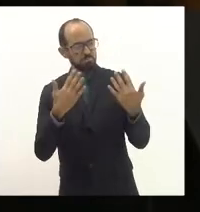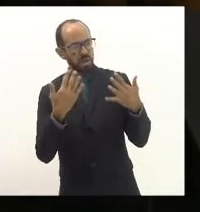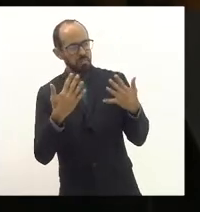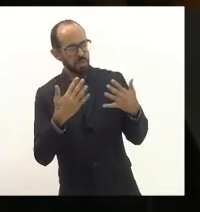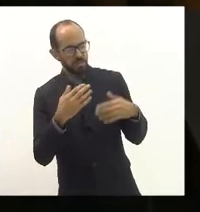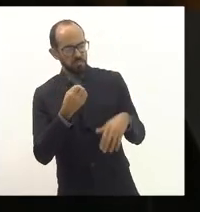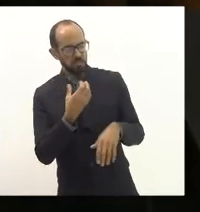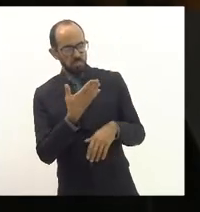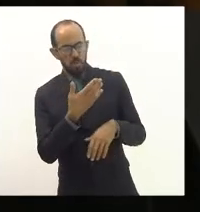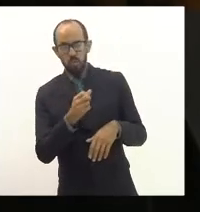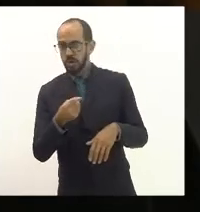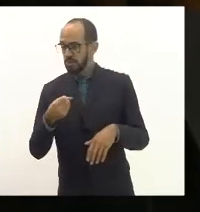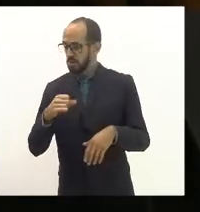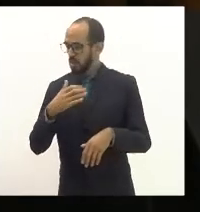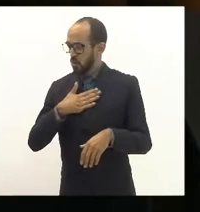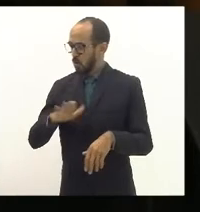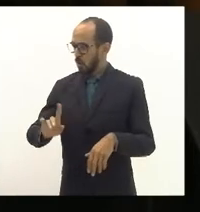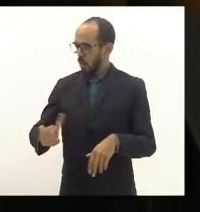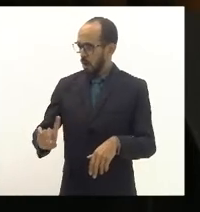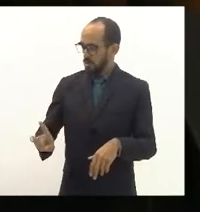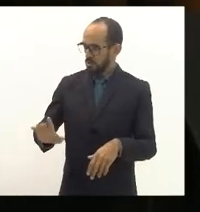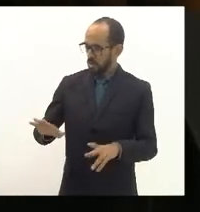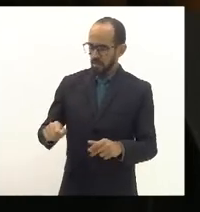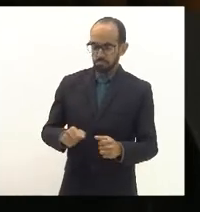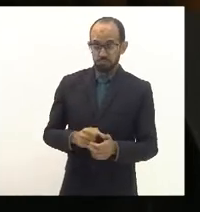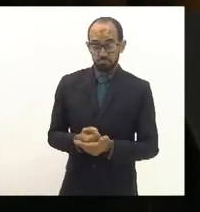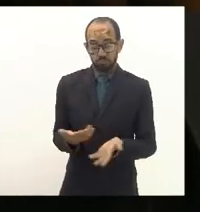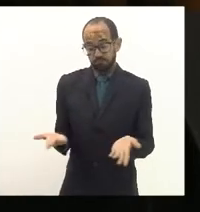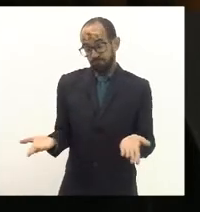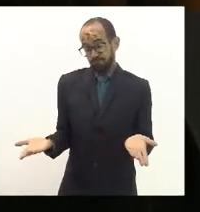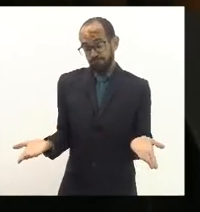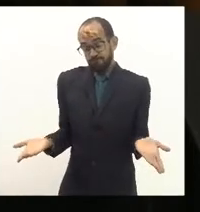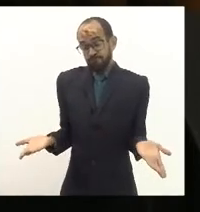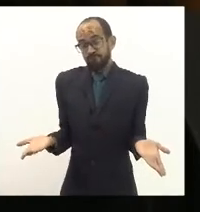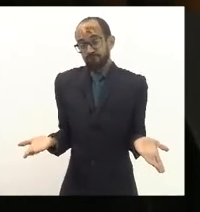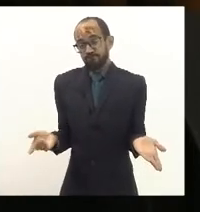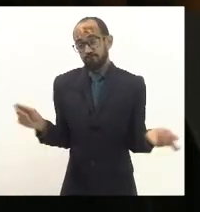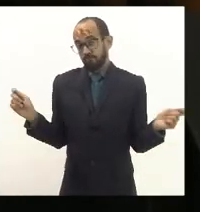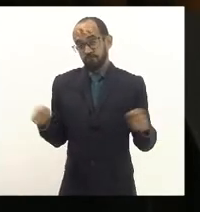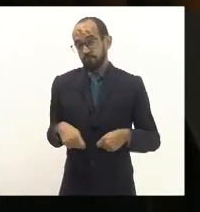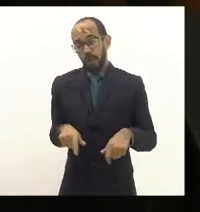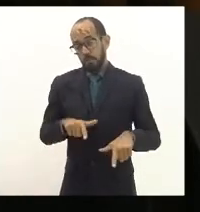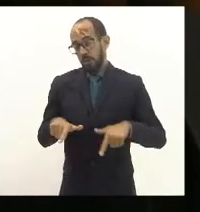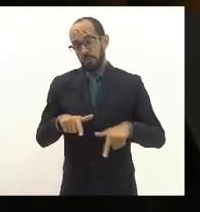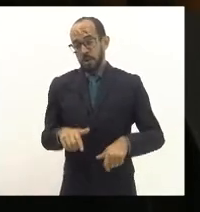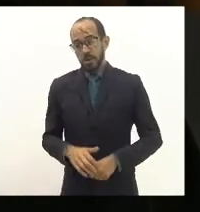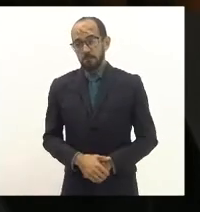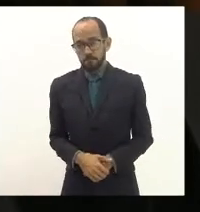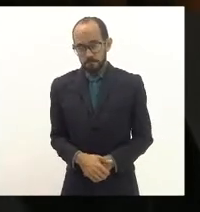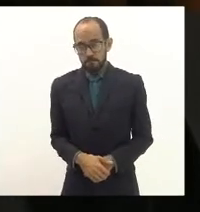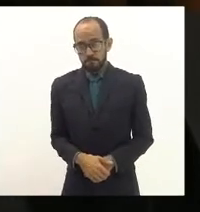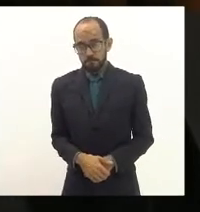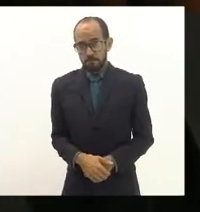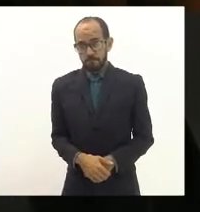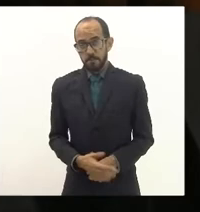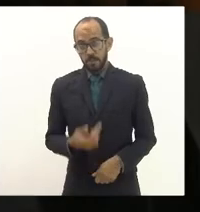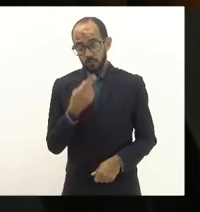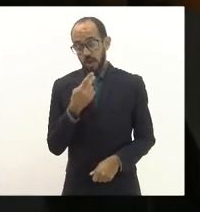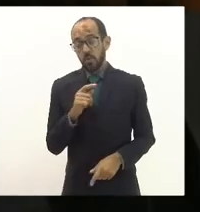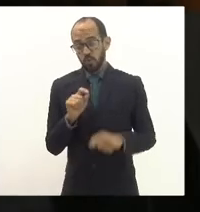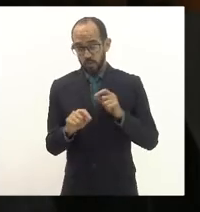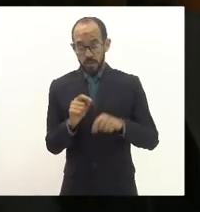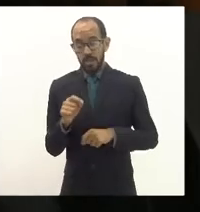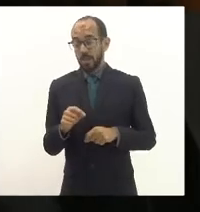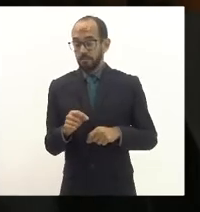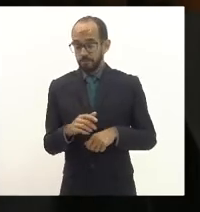palma. Quem o governador Cláudio Castro não gosta, aí não podemos trabalhar. E aí ele falou,